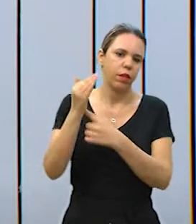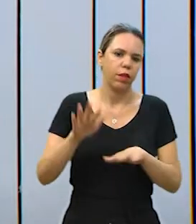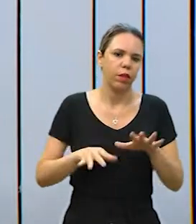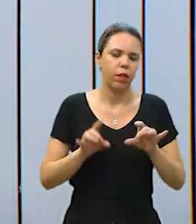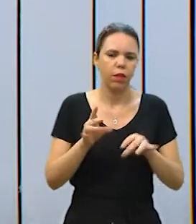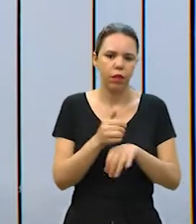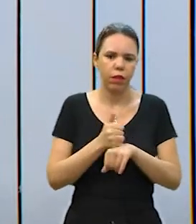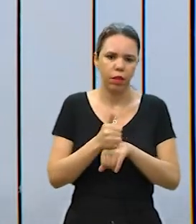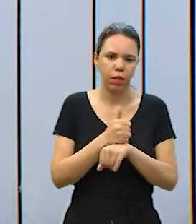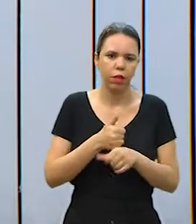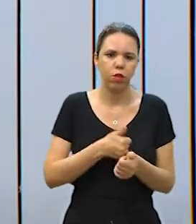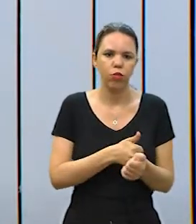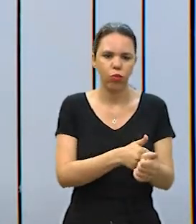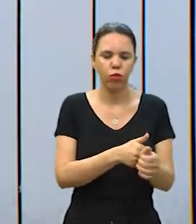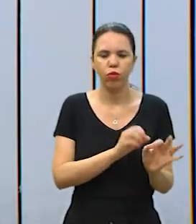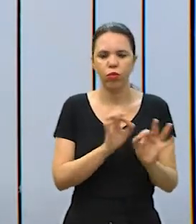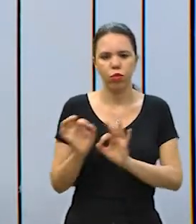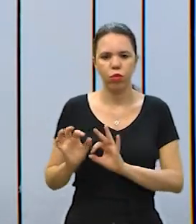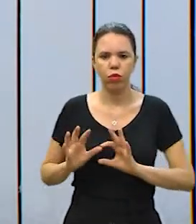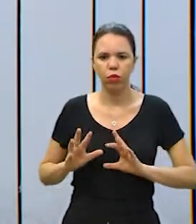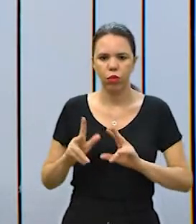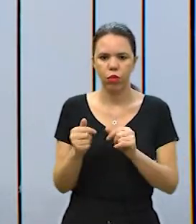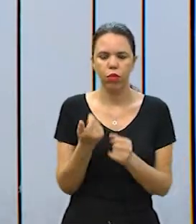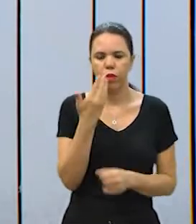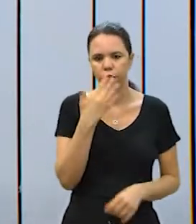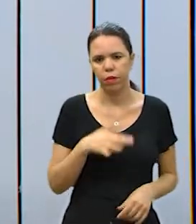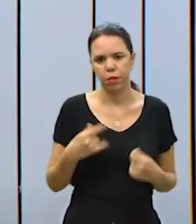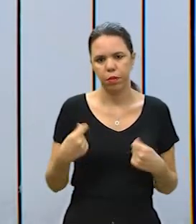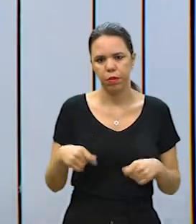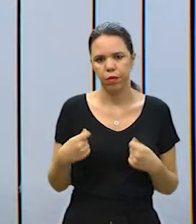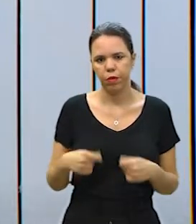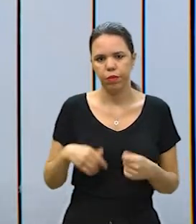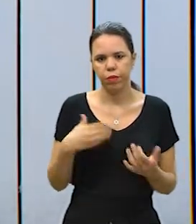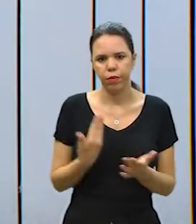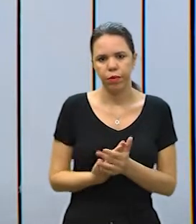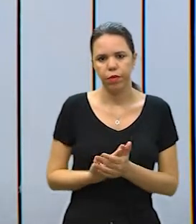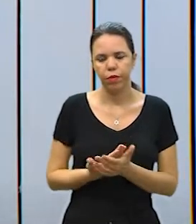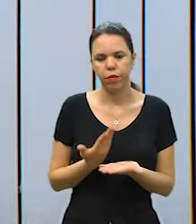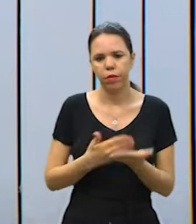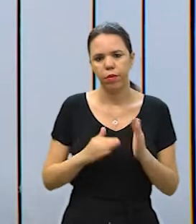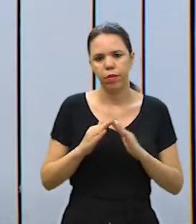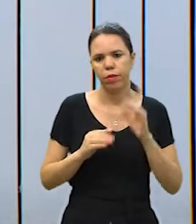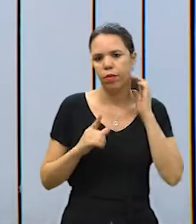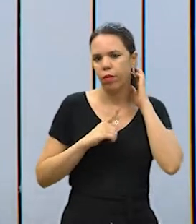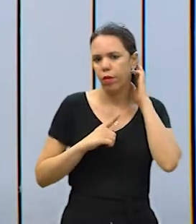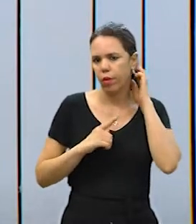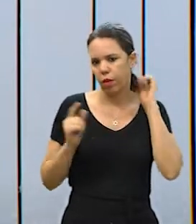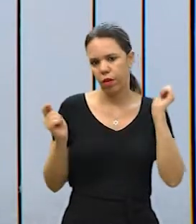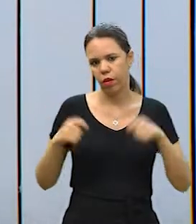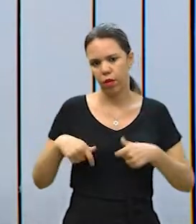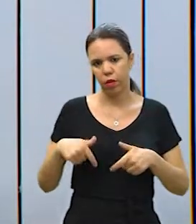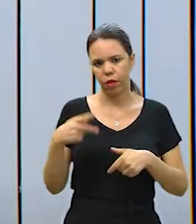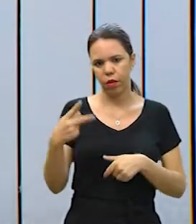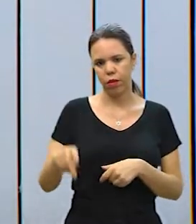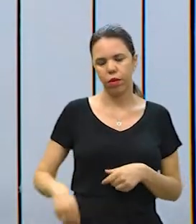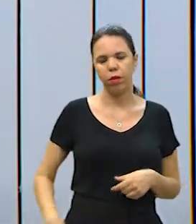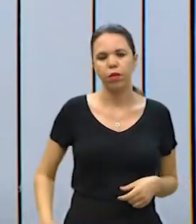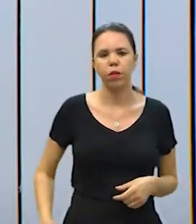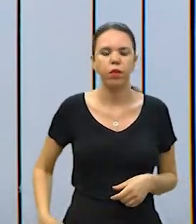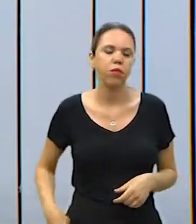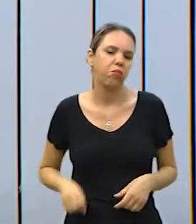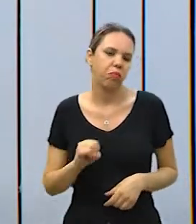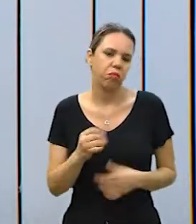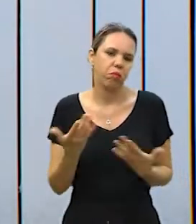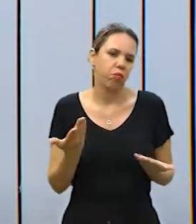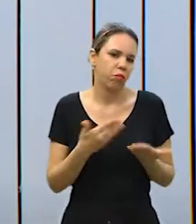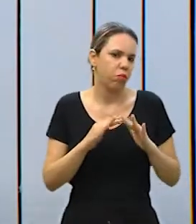tecnologias, especialistas acompanhando em tudo que a criança precisa, até para a escola ter condições de trabalhar com ele. Senão